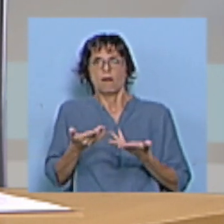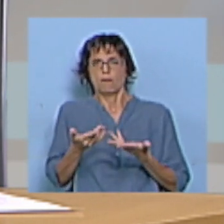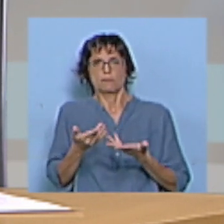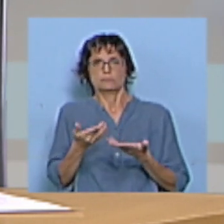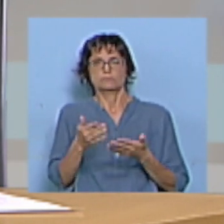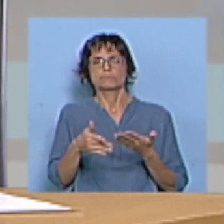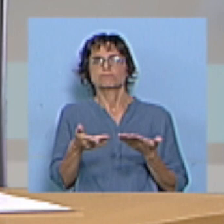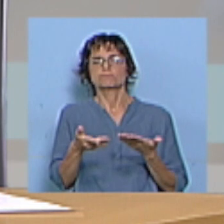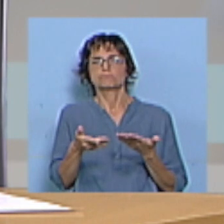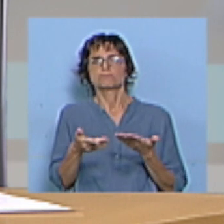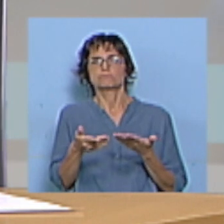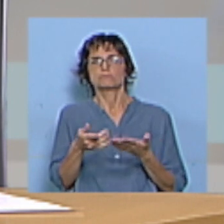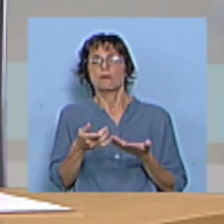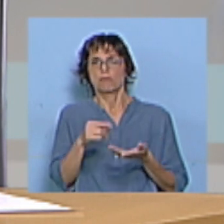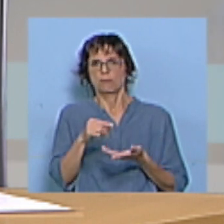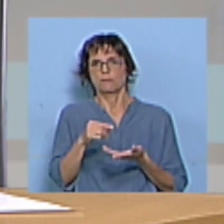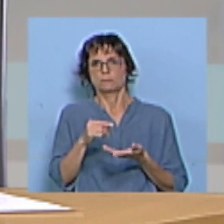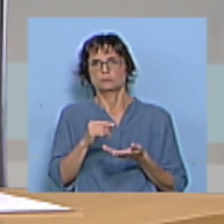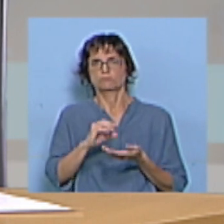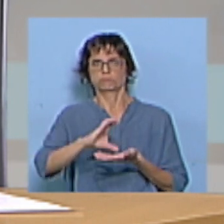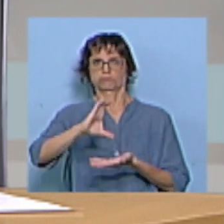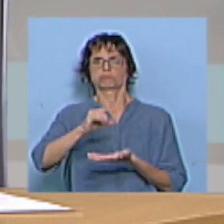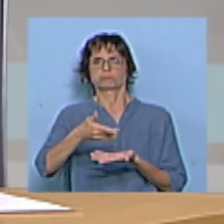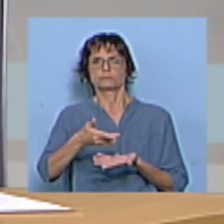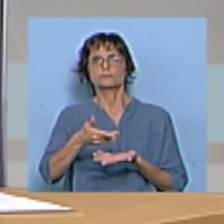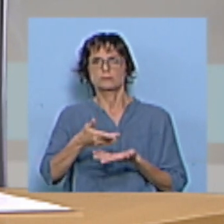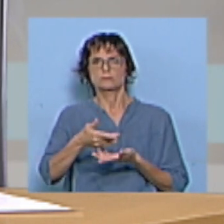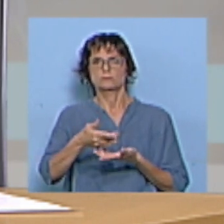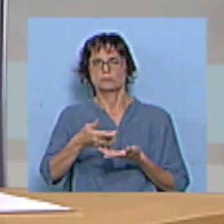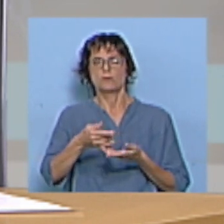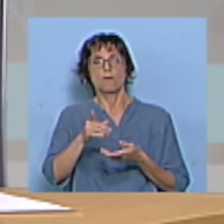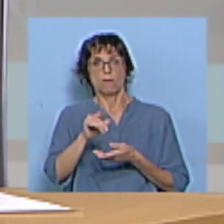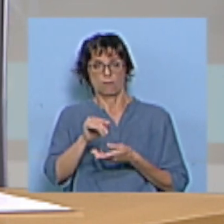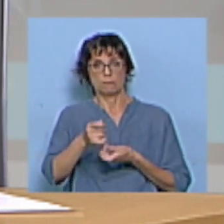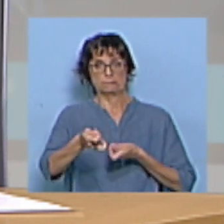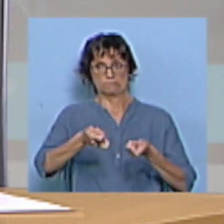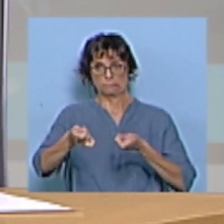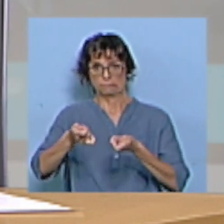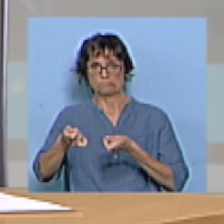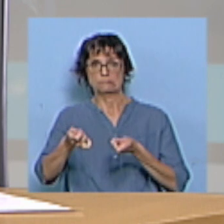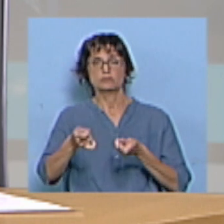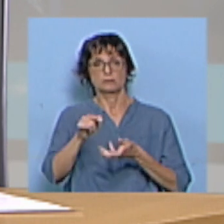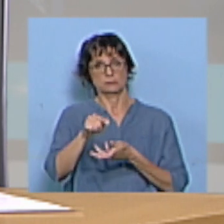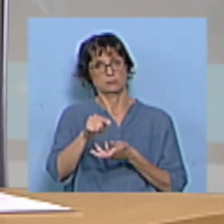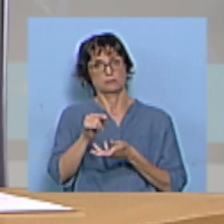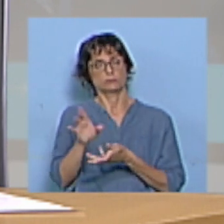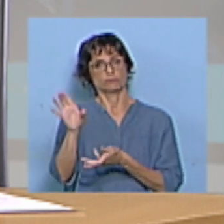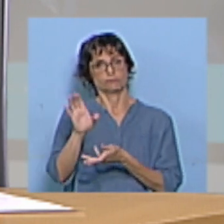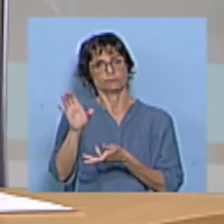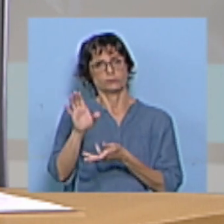vamos ter o triplo disso para gastar e, portanto, para gastar de forma,